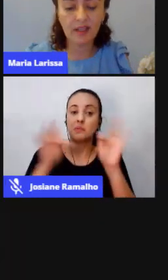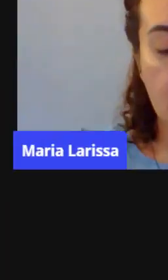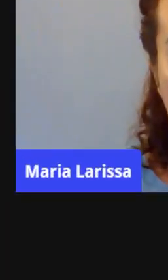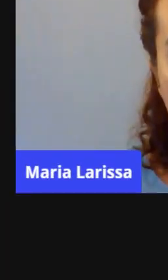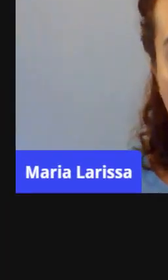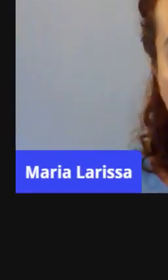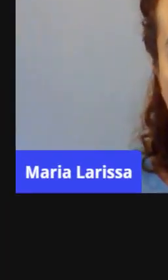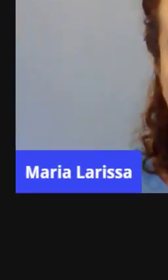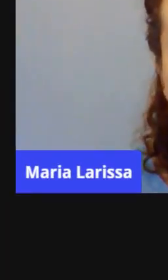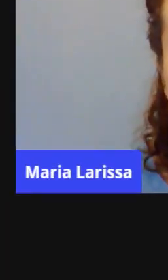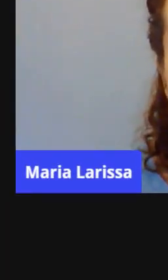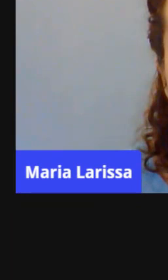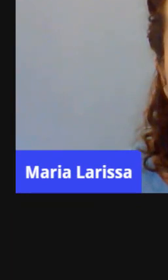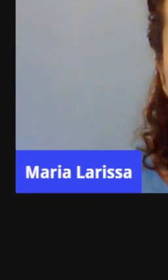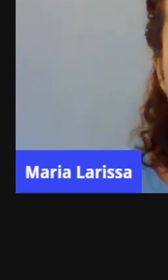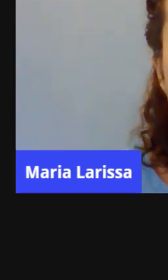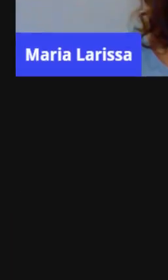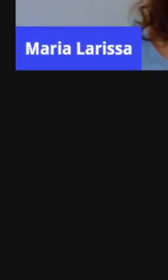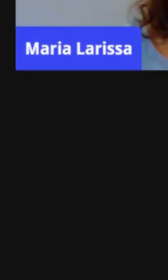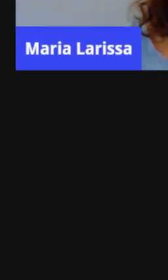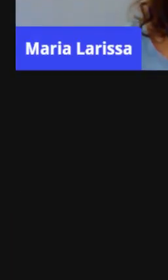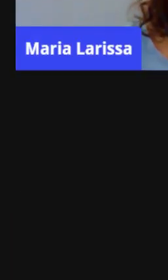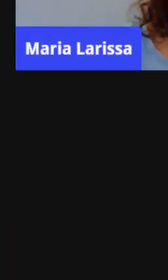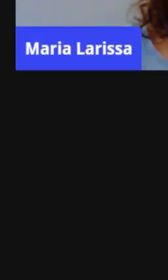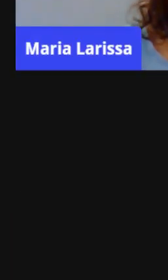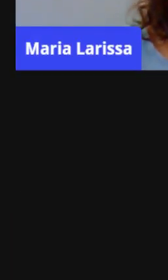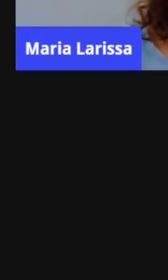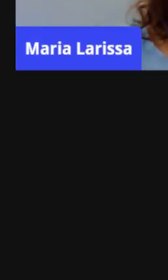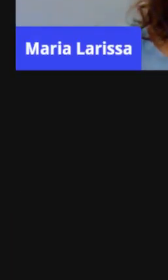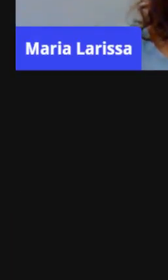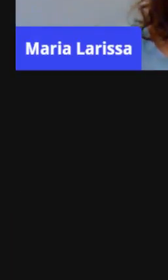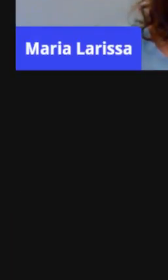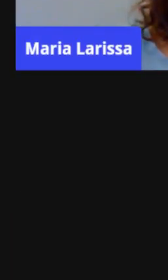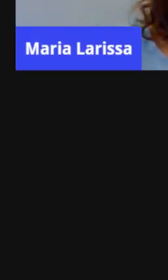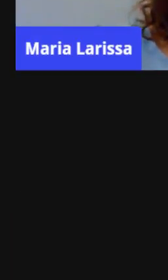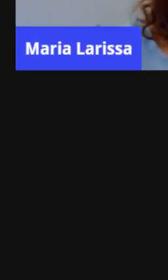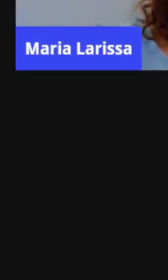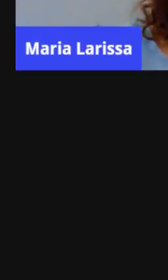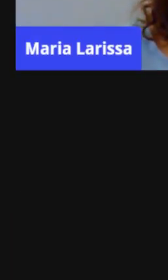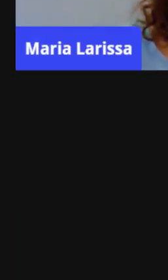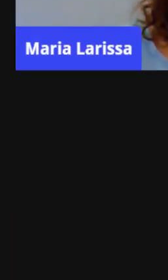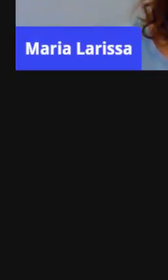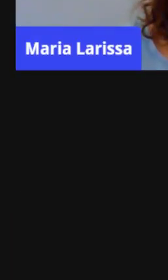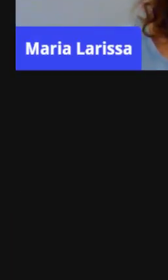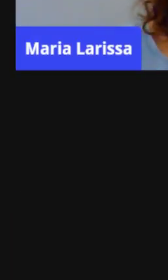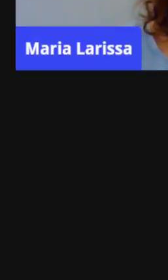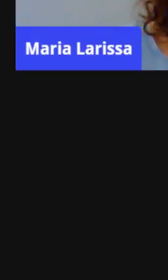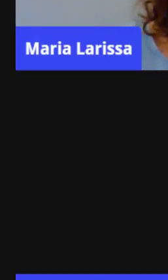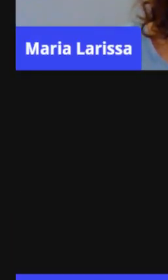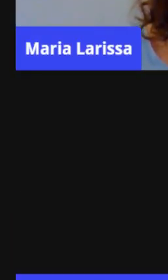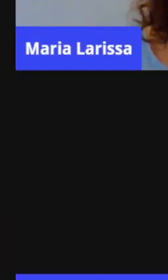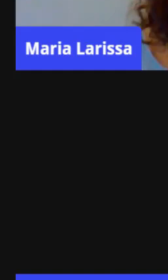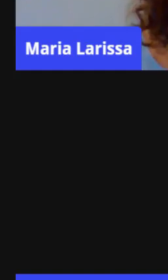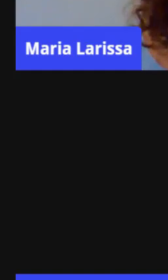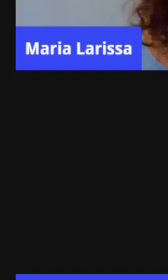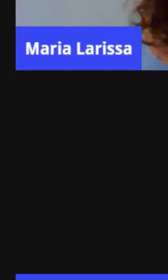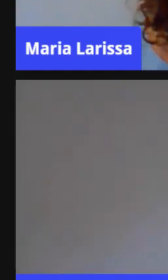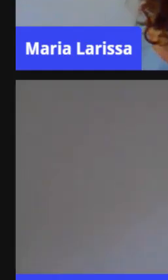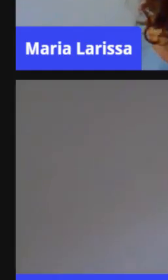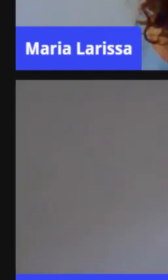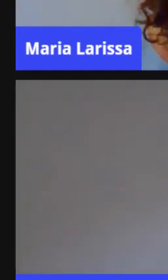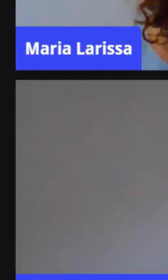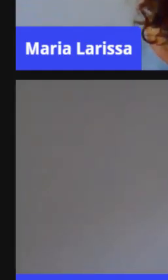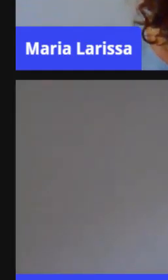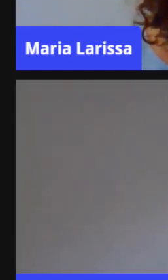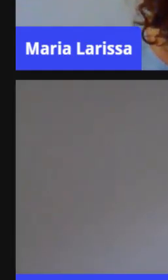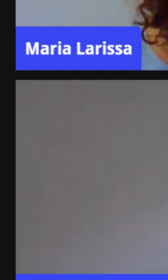de poder estar compartilhando esse momento com vocês. Nós sabemos que é um momento ímpar, um momento histórico,